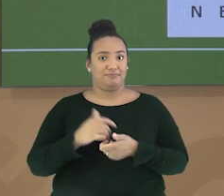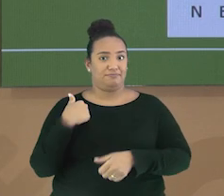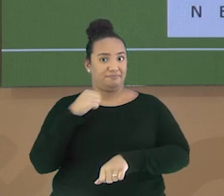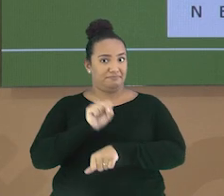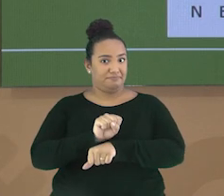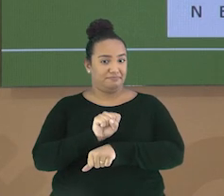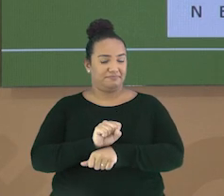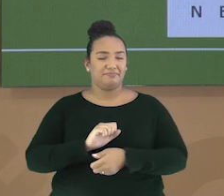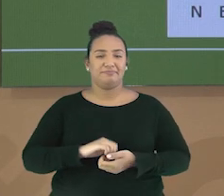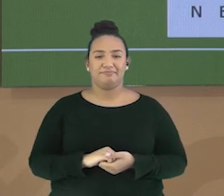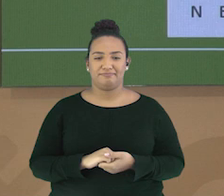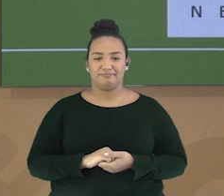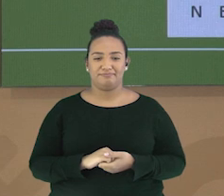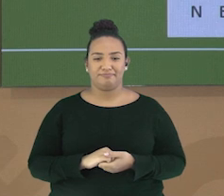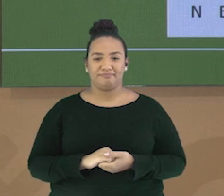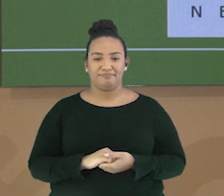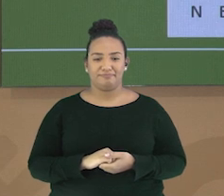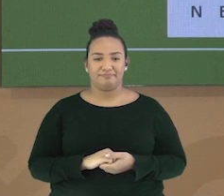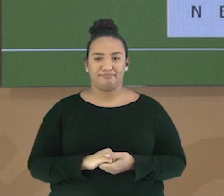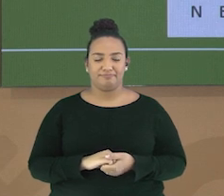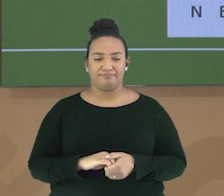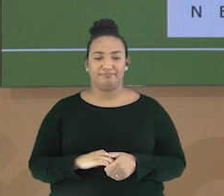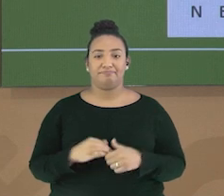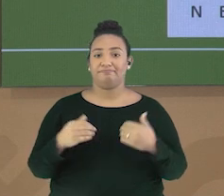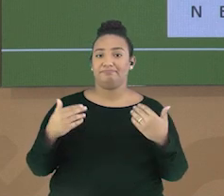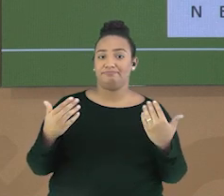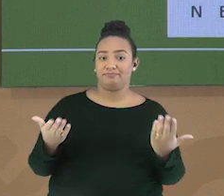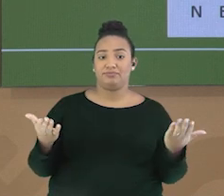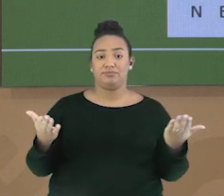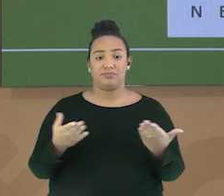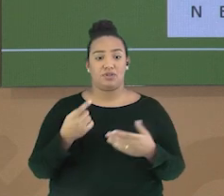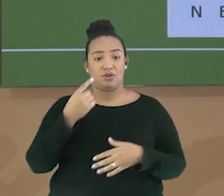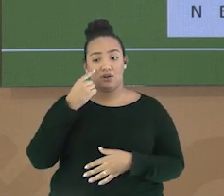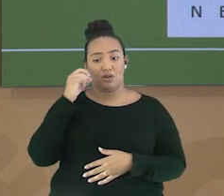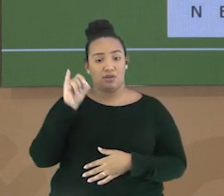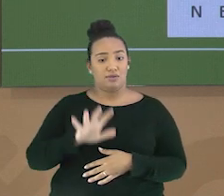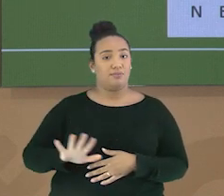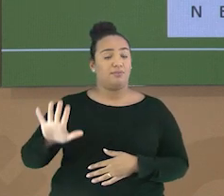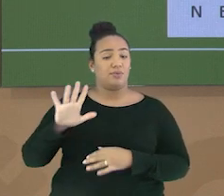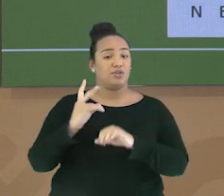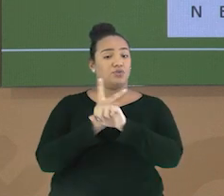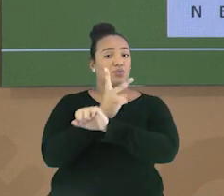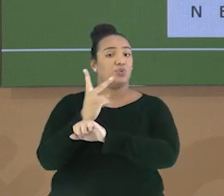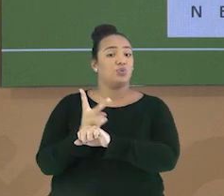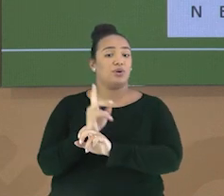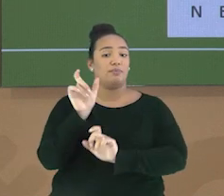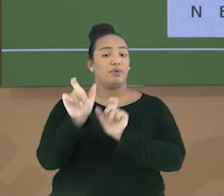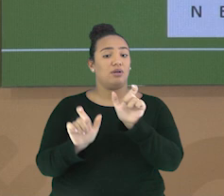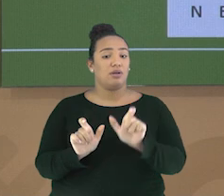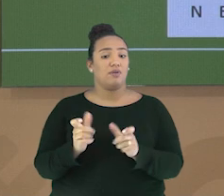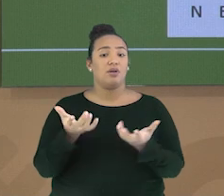um caça-palavras. Eu quero que vocês observem e encontrem 2 palavras que representam